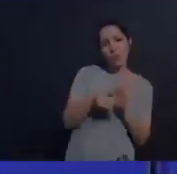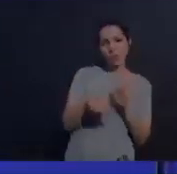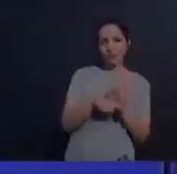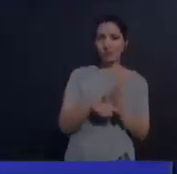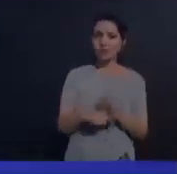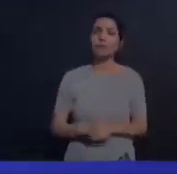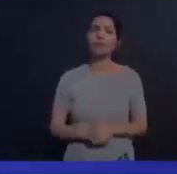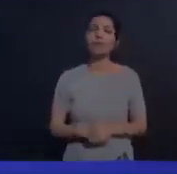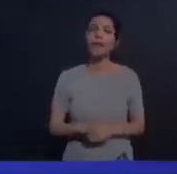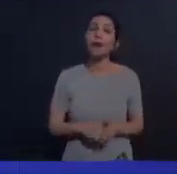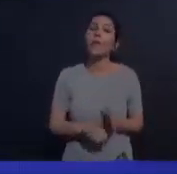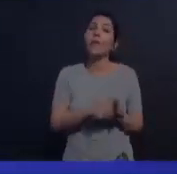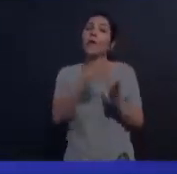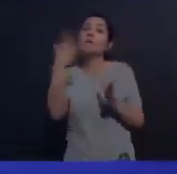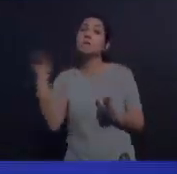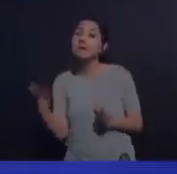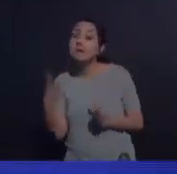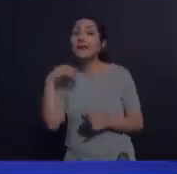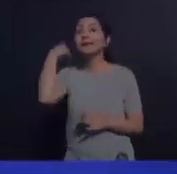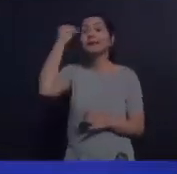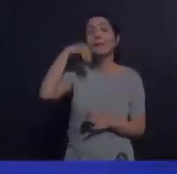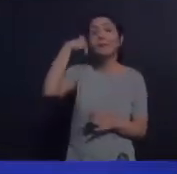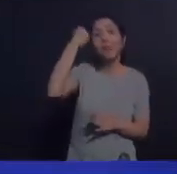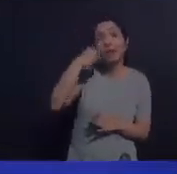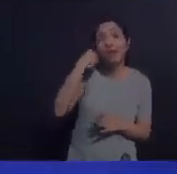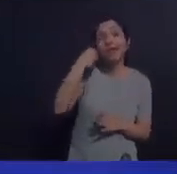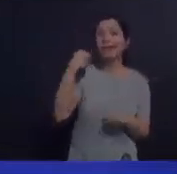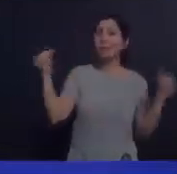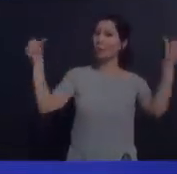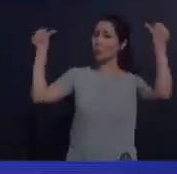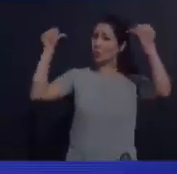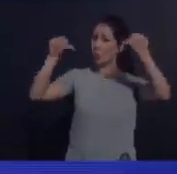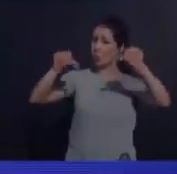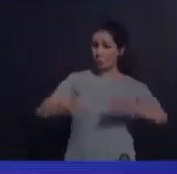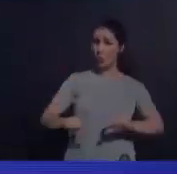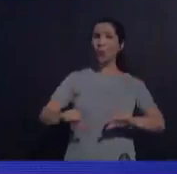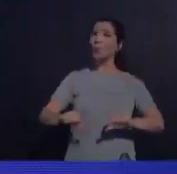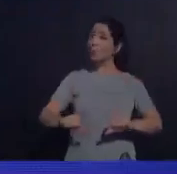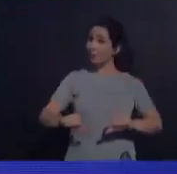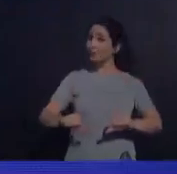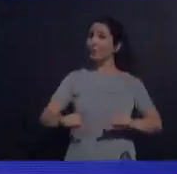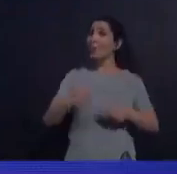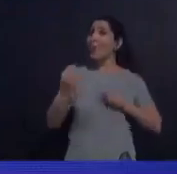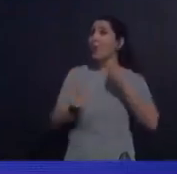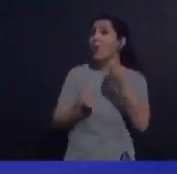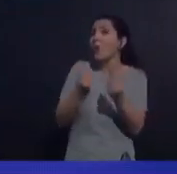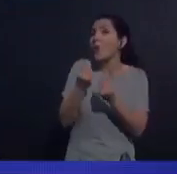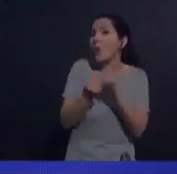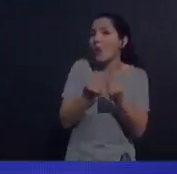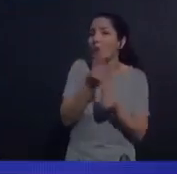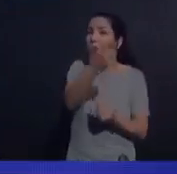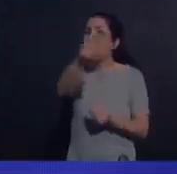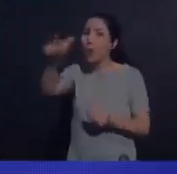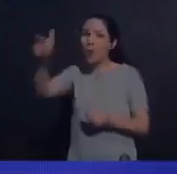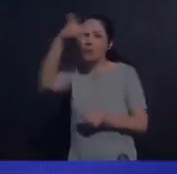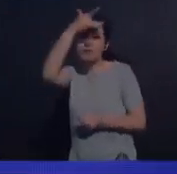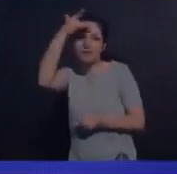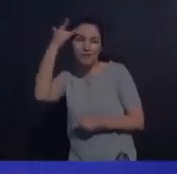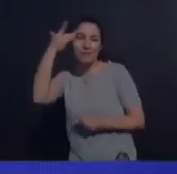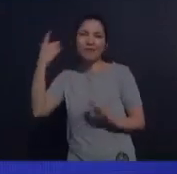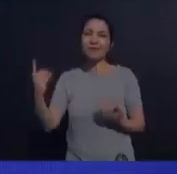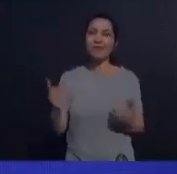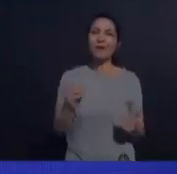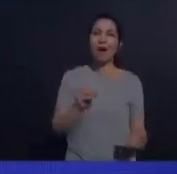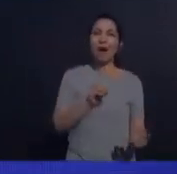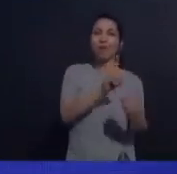agora muitas vezes as experiências ruins vêm até nós através das outras pessoas aquilo